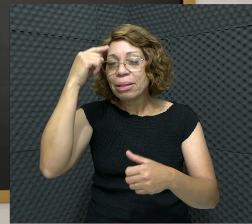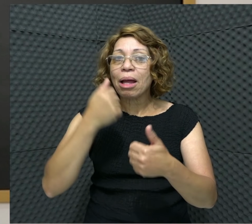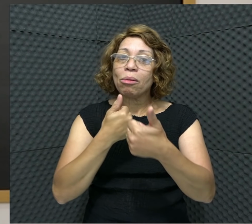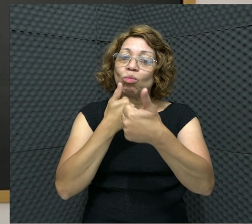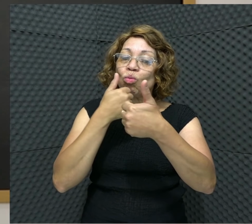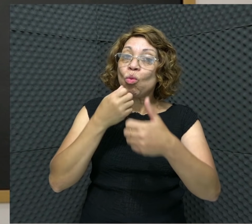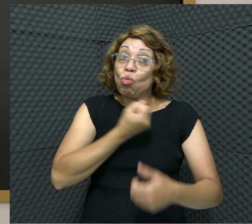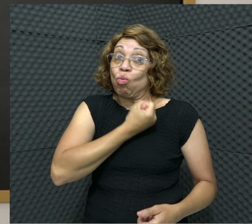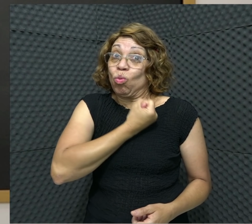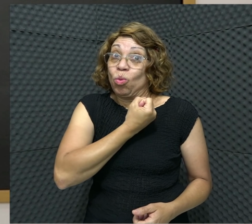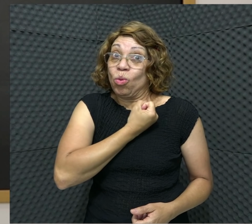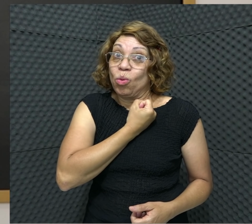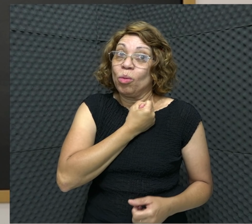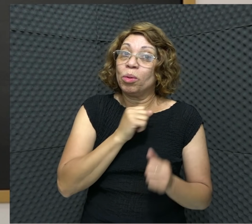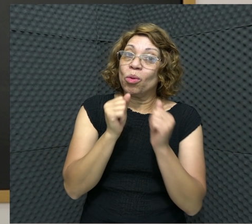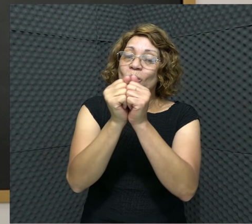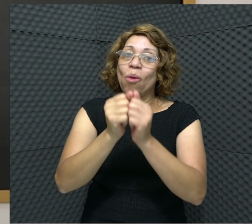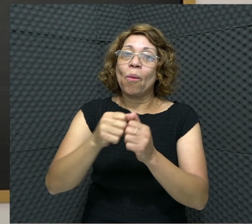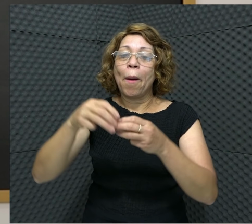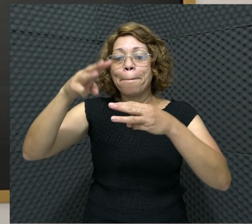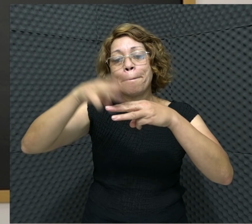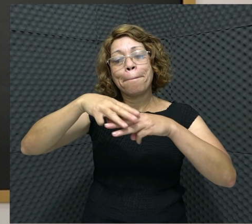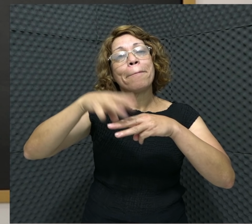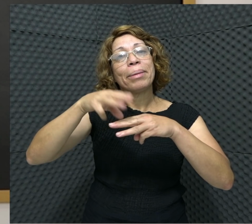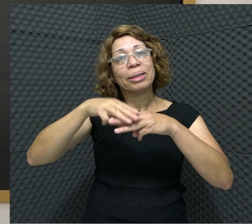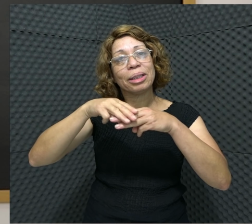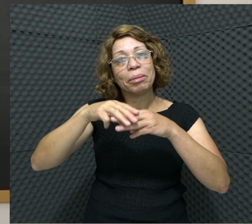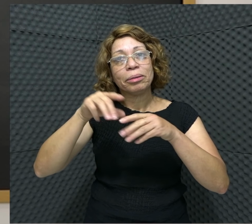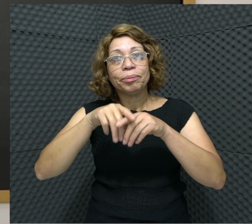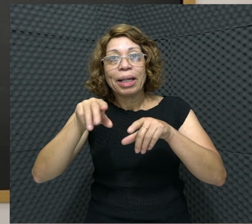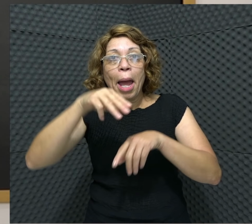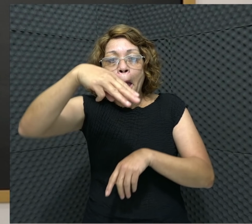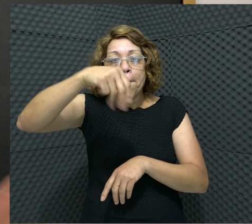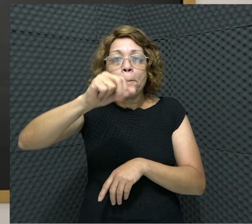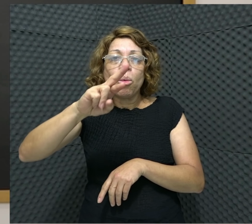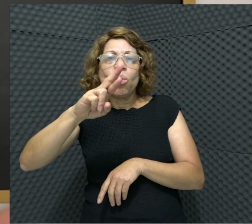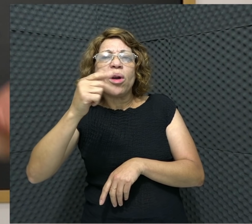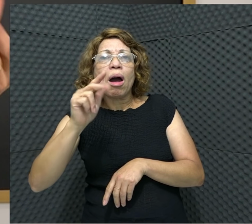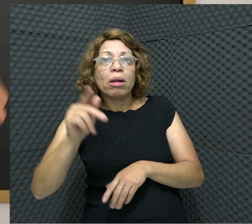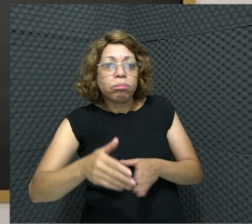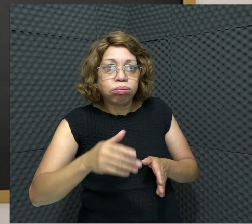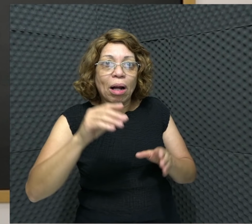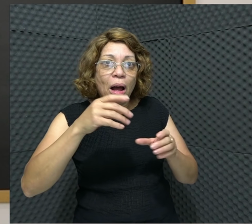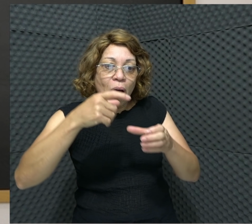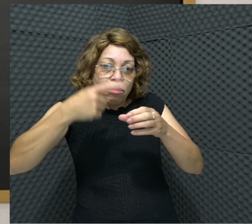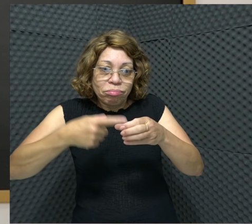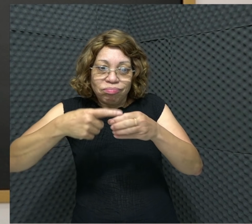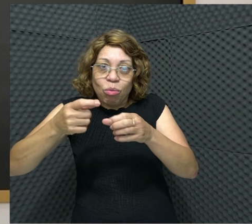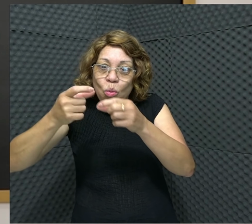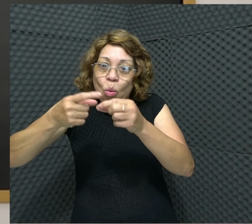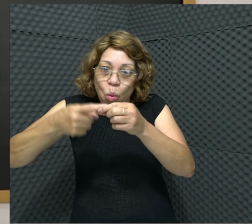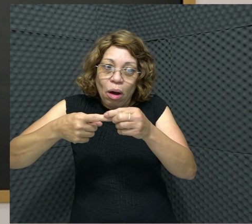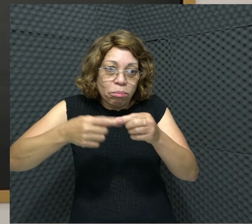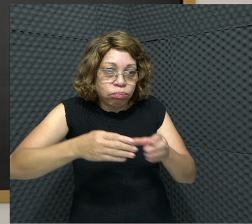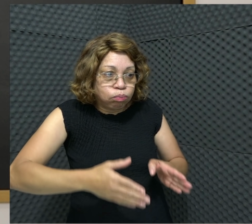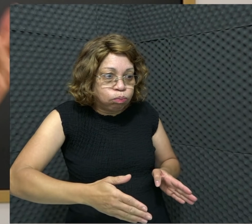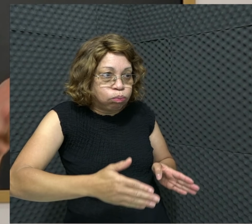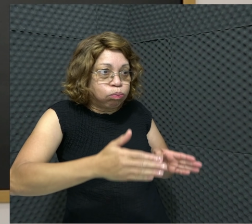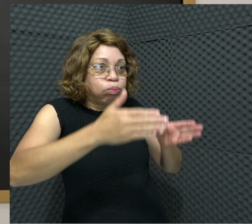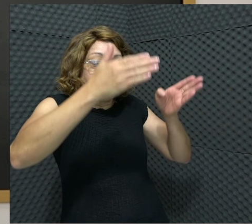com a matemática. Eu falei das muralhas da cidade, a cidade com grandes muralhas. Hoje nós